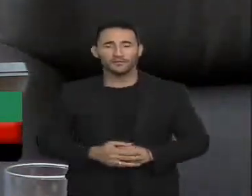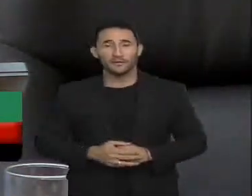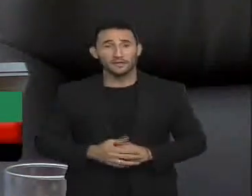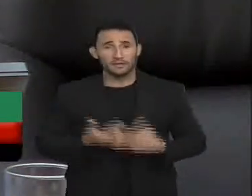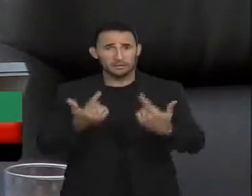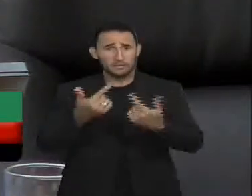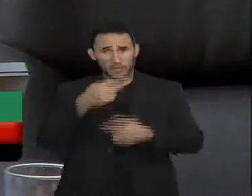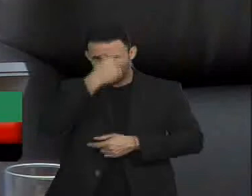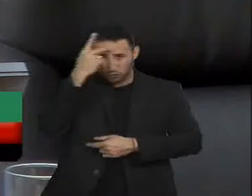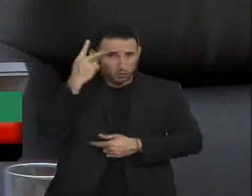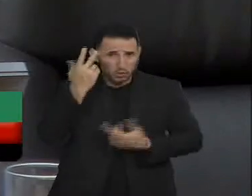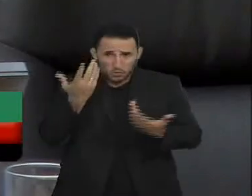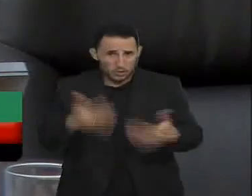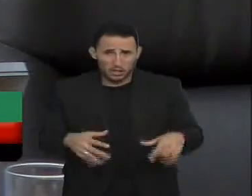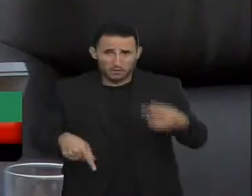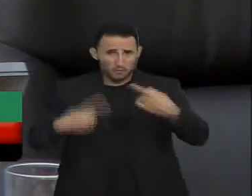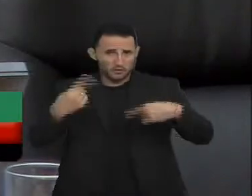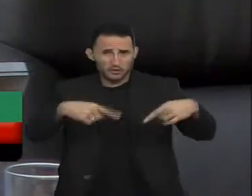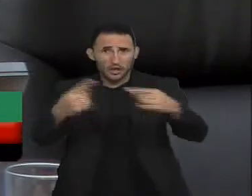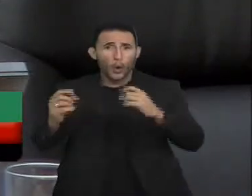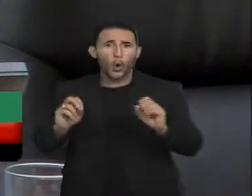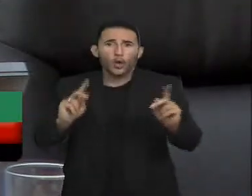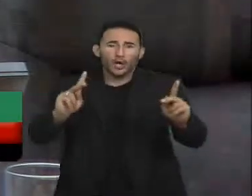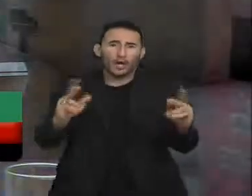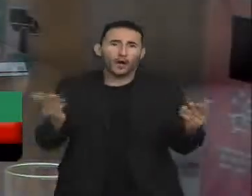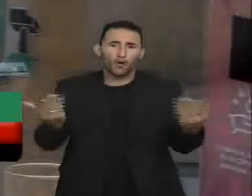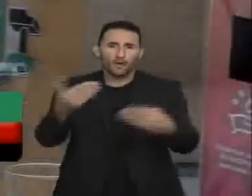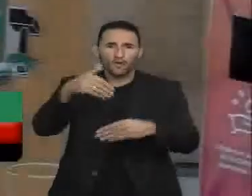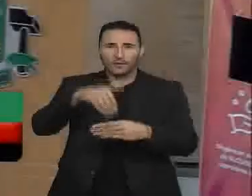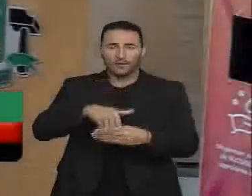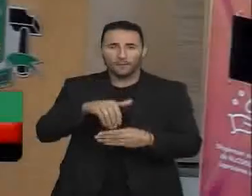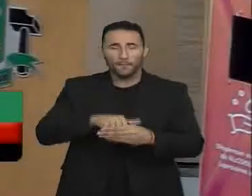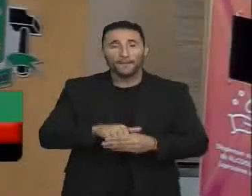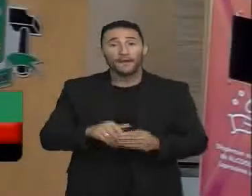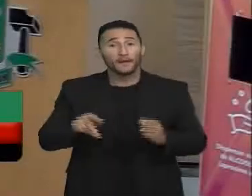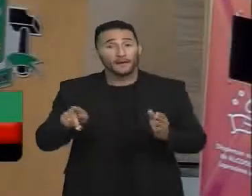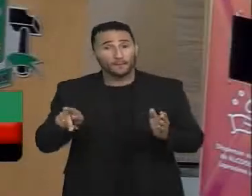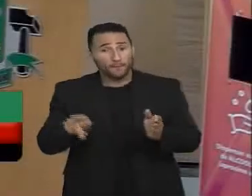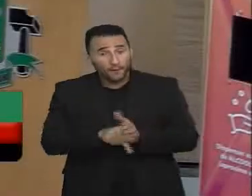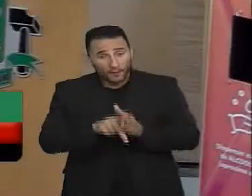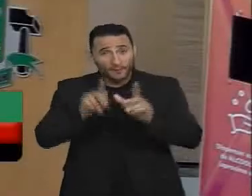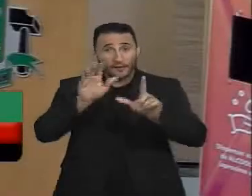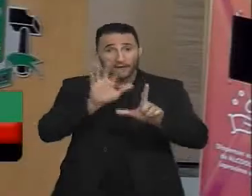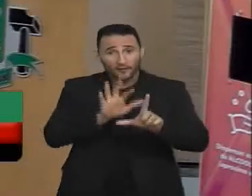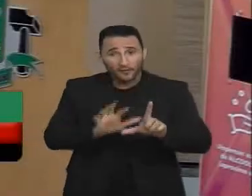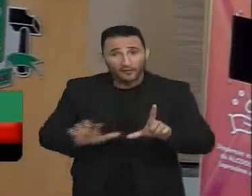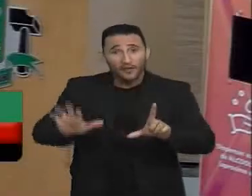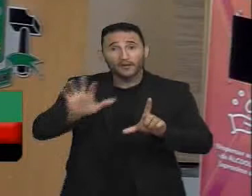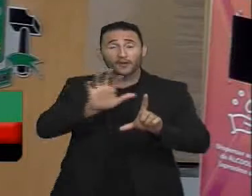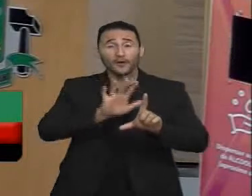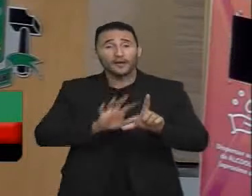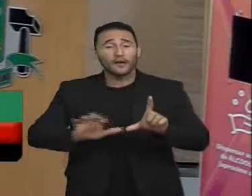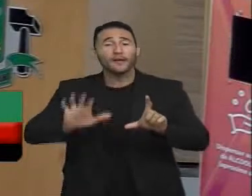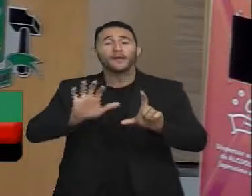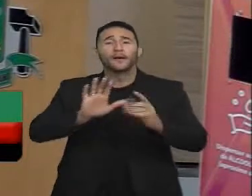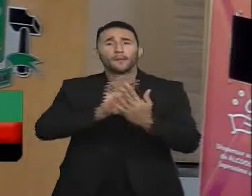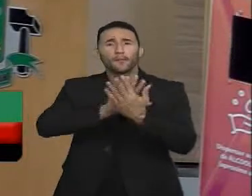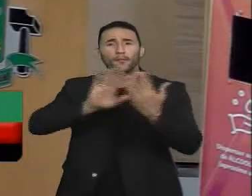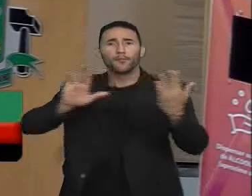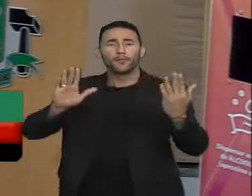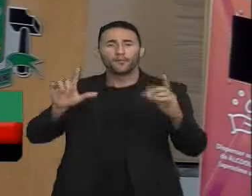Não havendo quem queira discutir, está em votação. A votação é eletrônica.